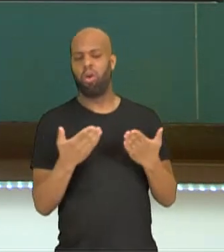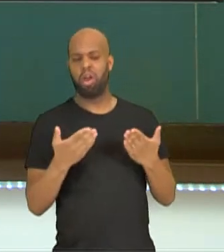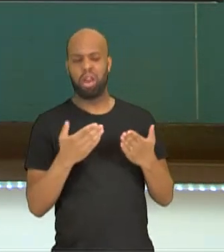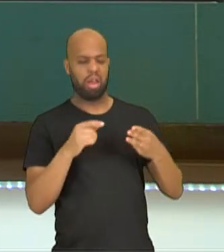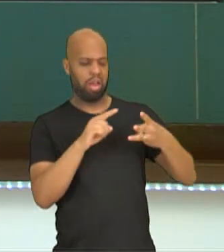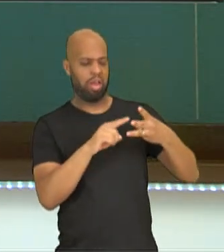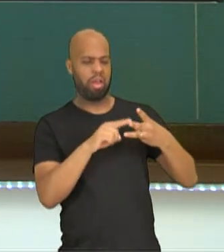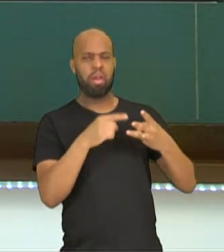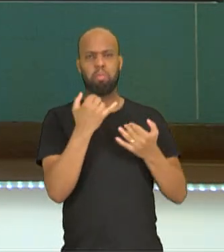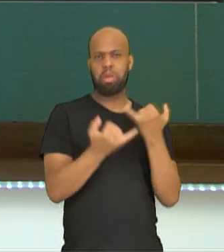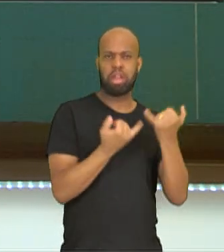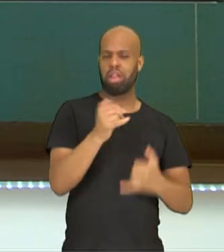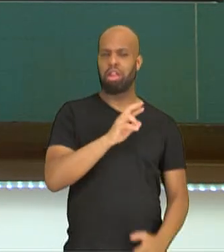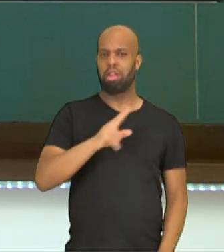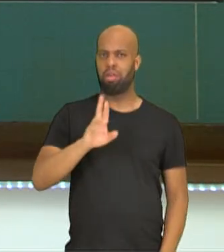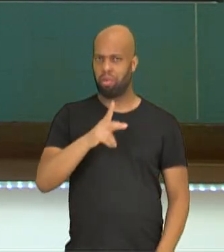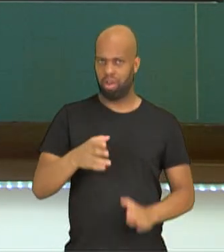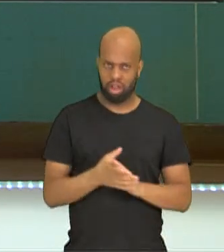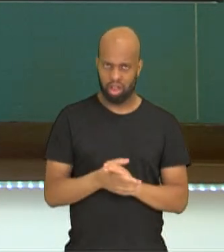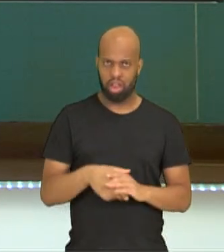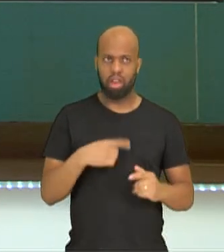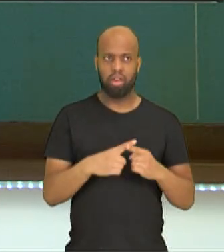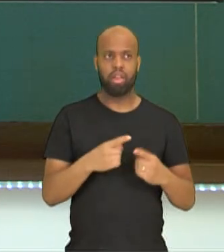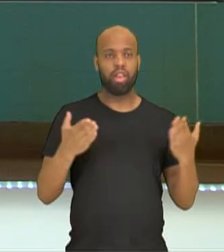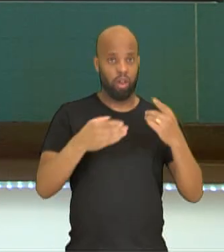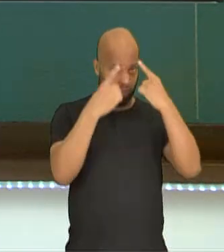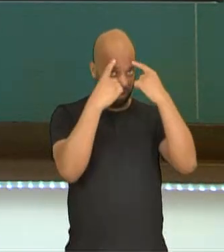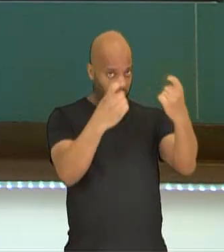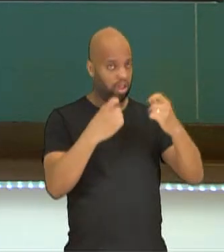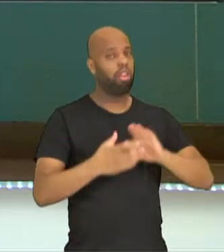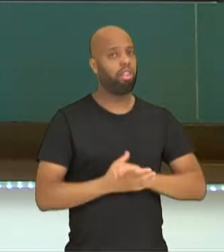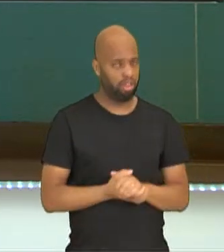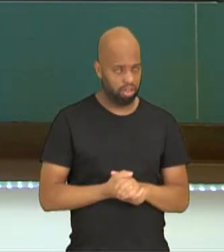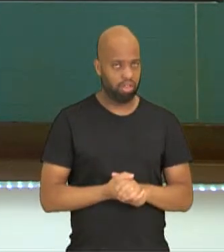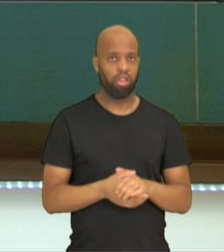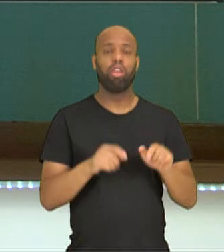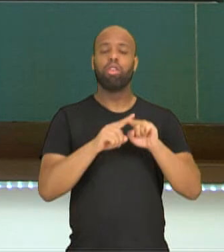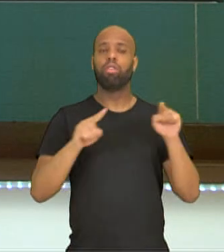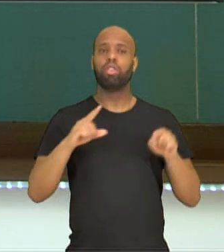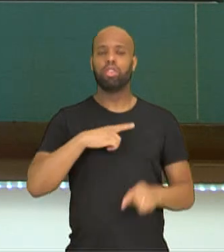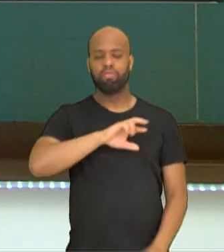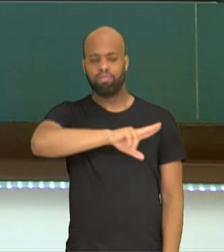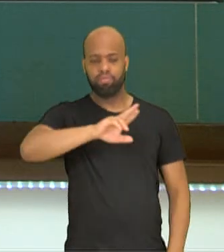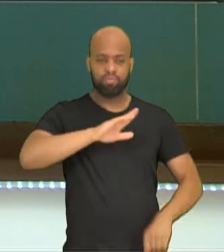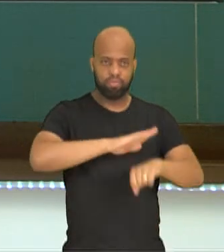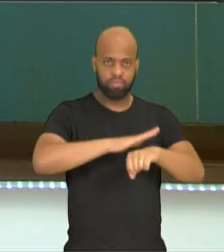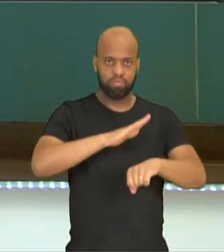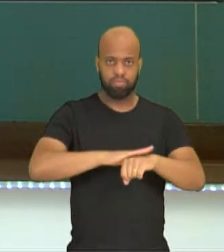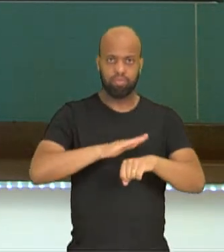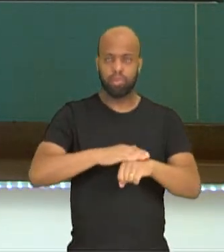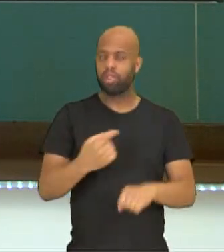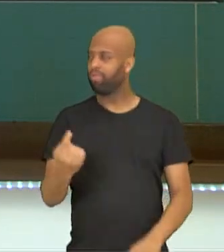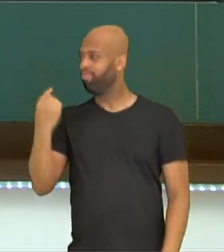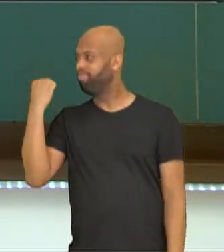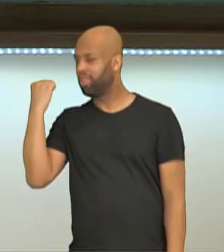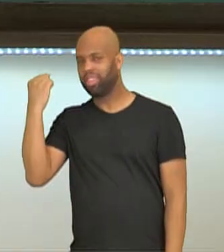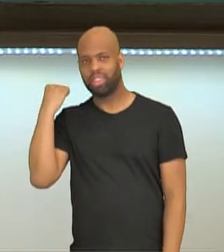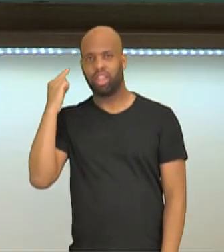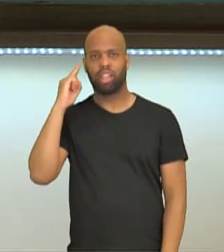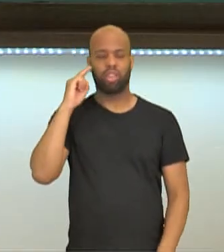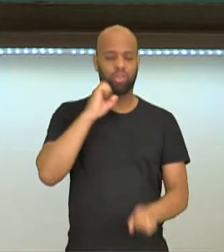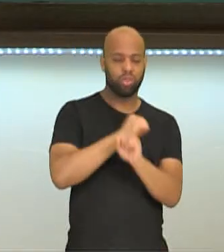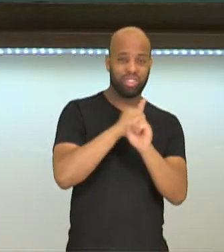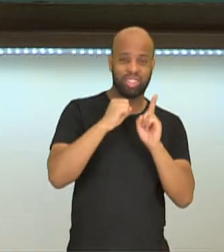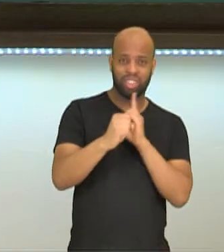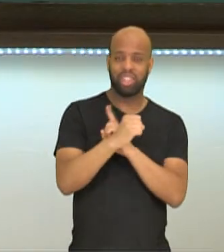brincadeira, nós sabemos que ela não é uma brincadeira, que ela é uma violência, mas que muitas vezes lá nas visões antigas, de uma sociedade